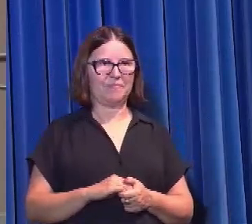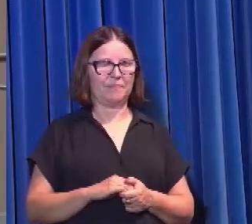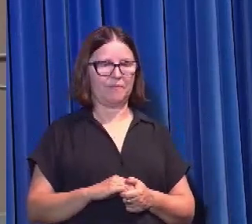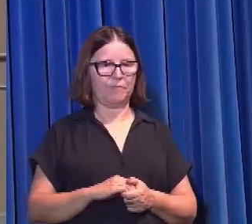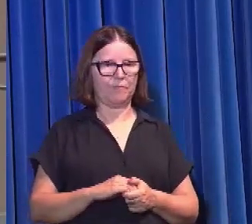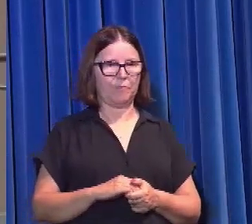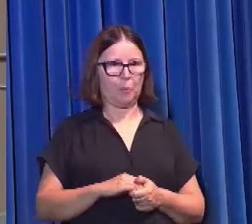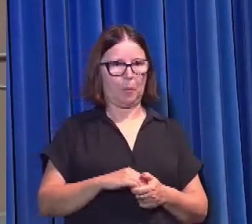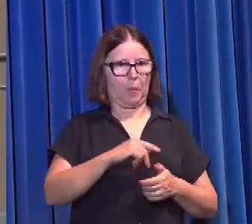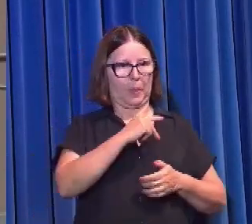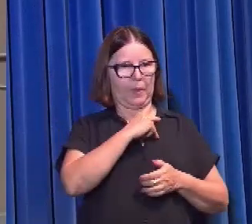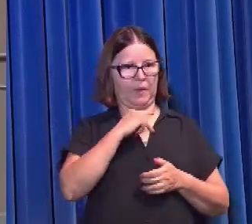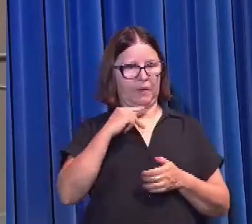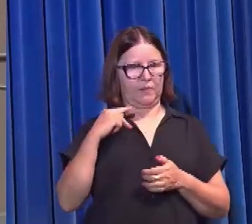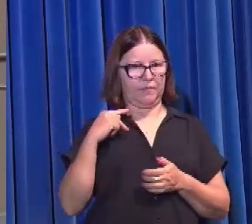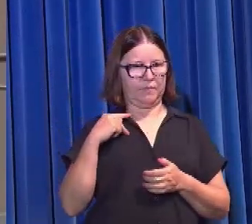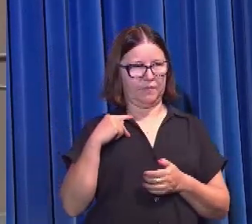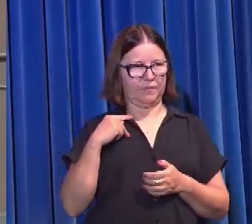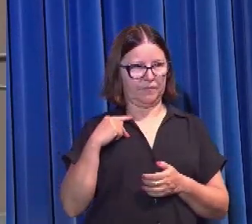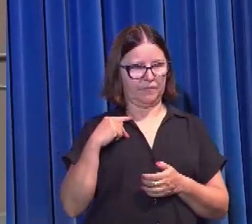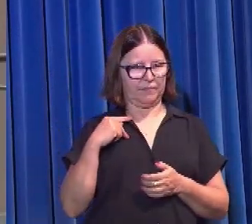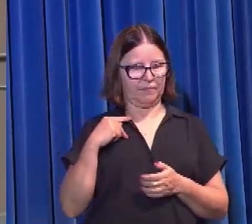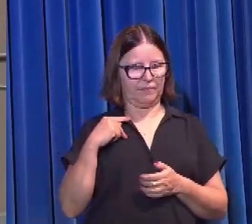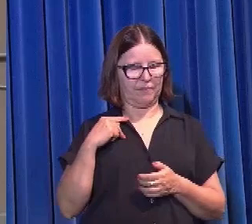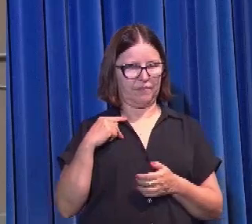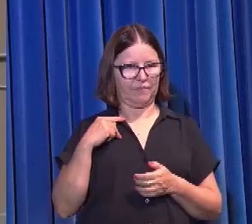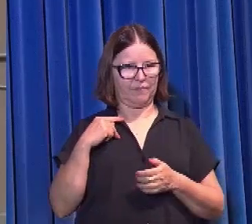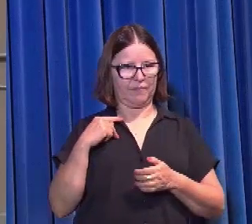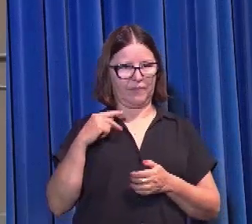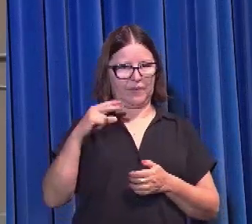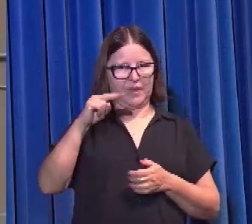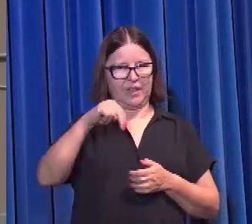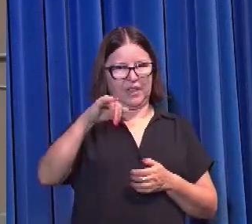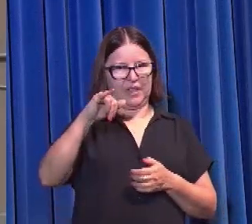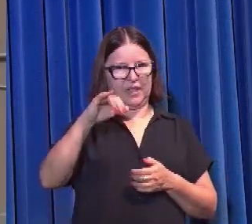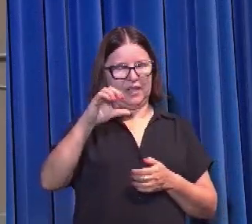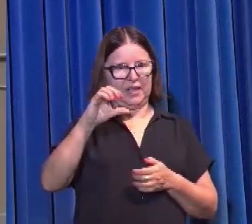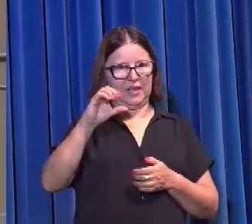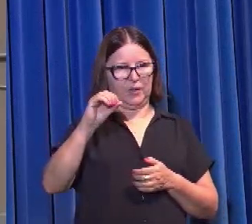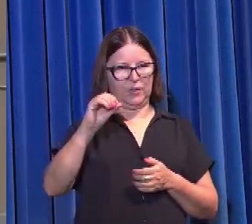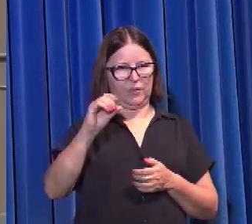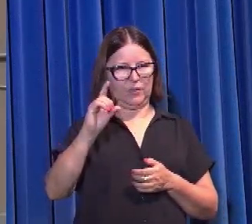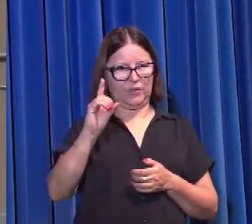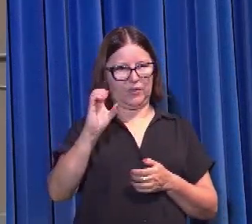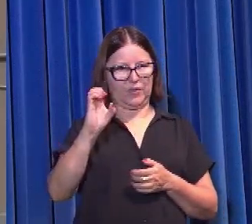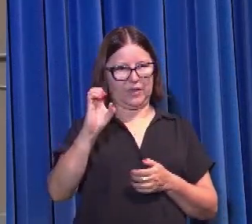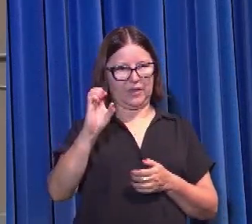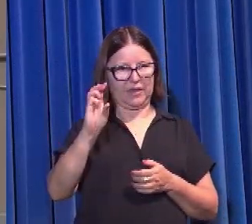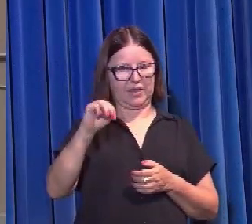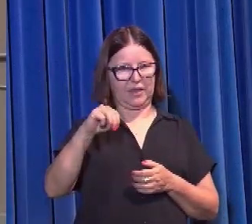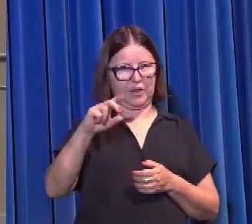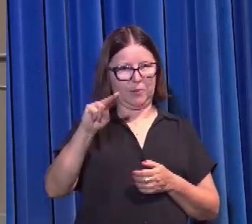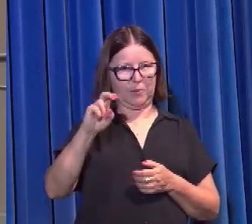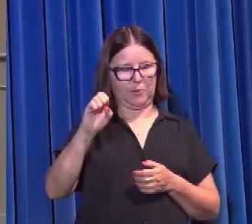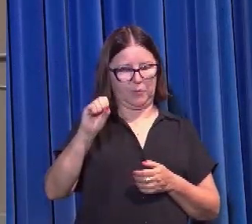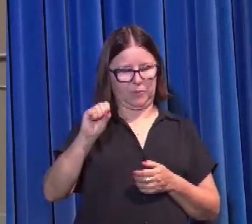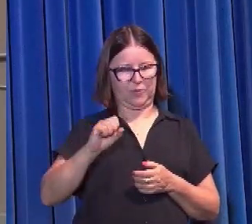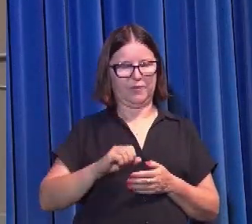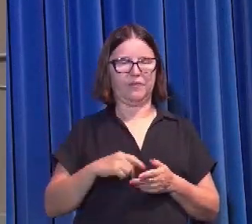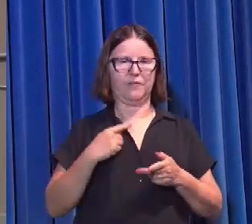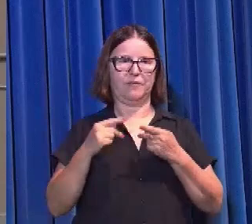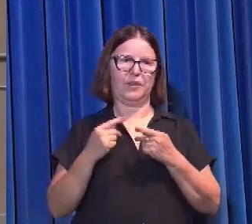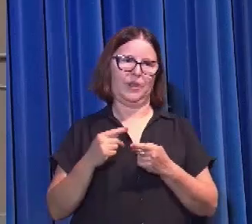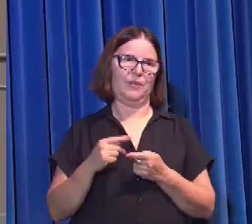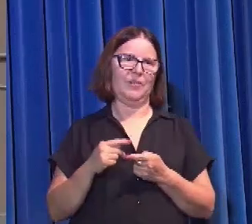O pastor também, Augusto Nicodemos, ele também faz uma analogia assim. Tem gente que acha que a igreja é igual um ônibus. O